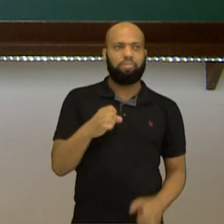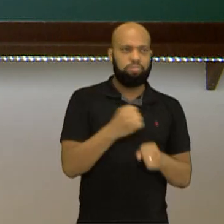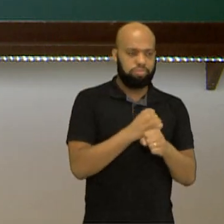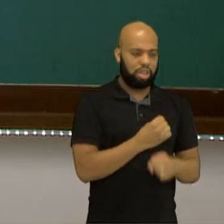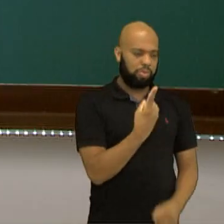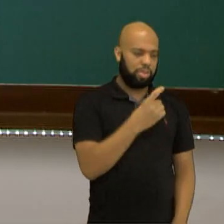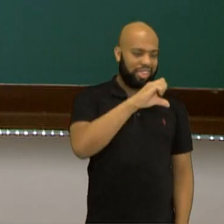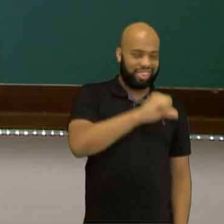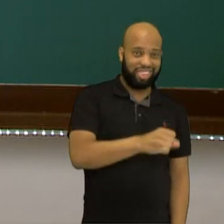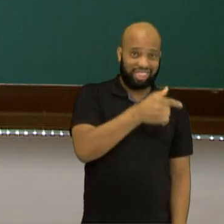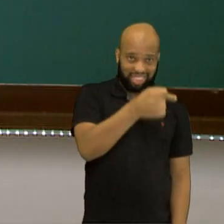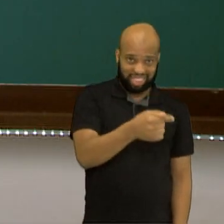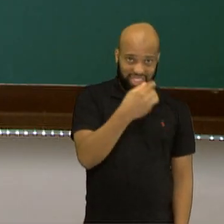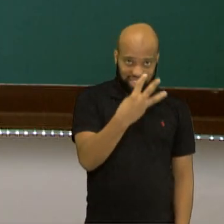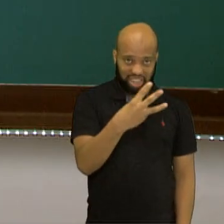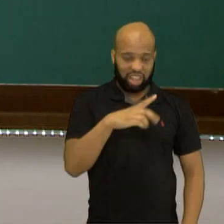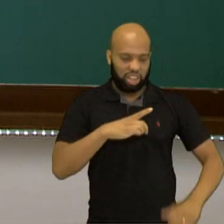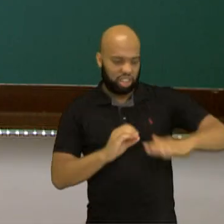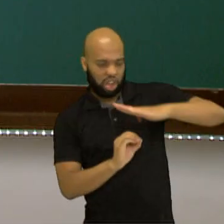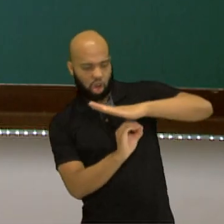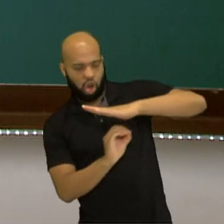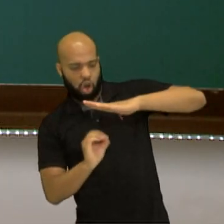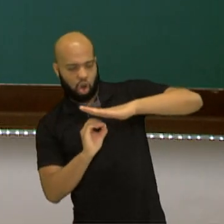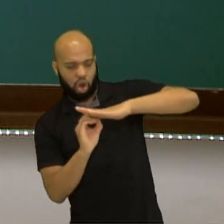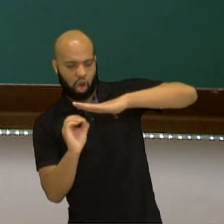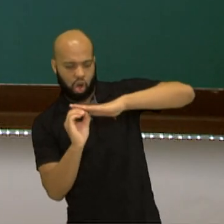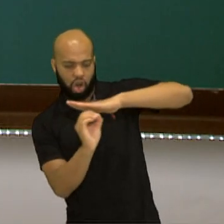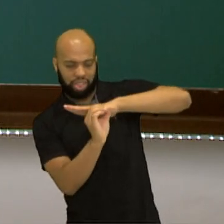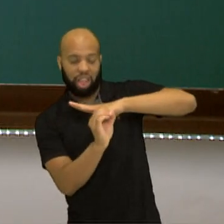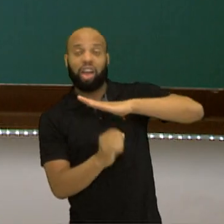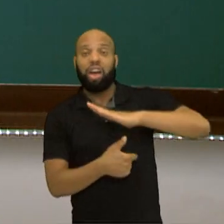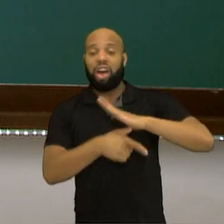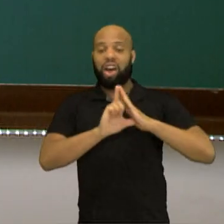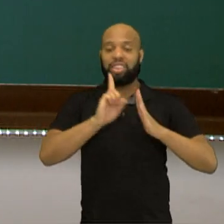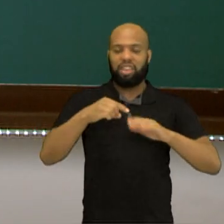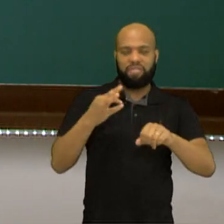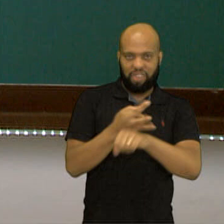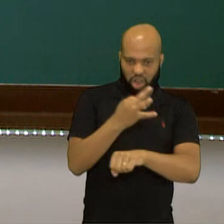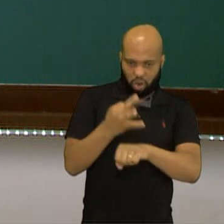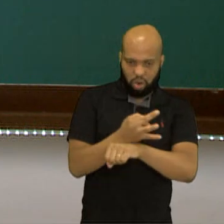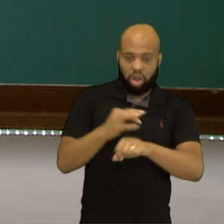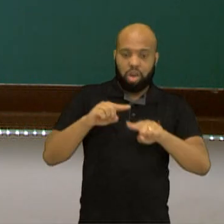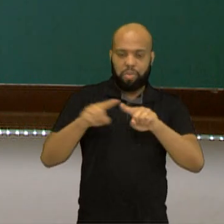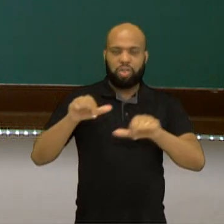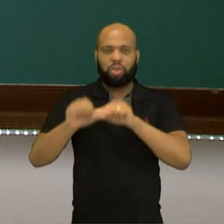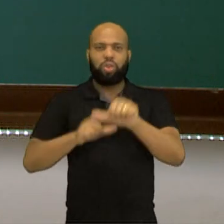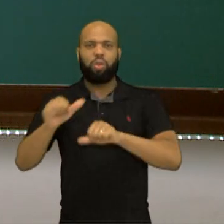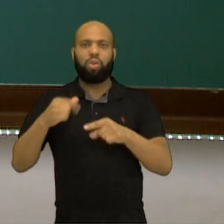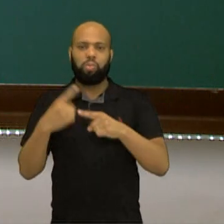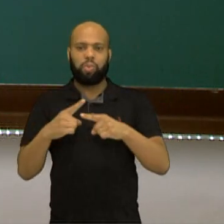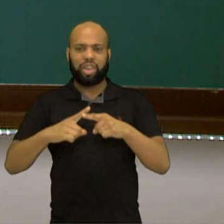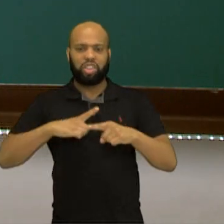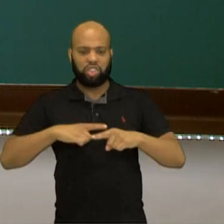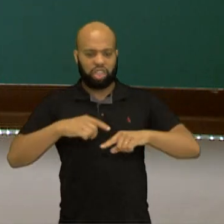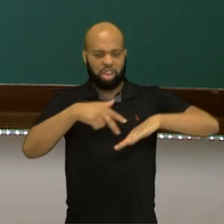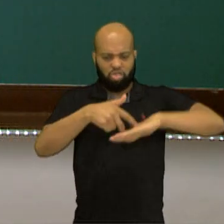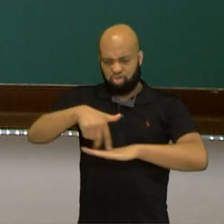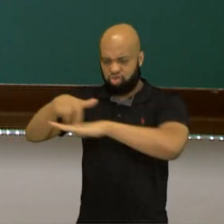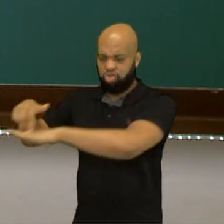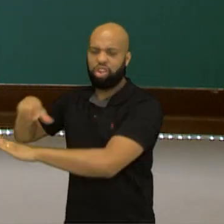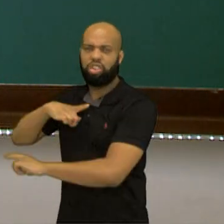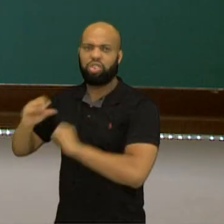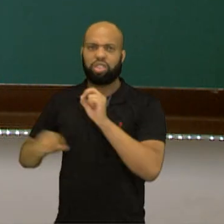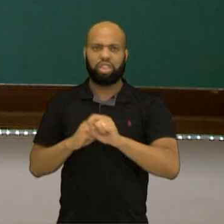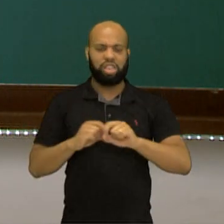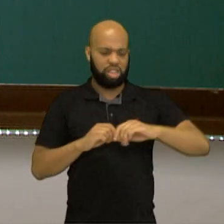as rodinhas que eram de ferro antigamente, elas foram trocadas. Por quê? Porque com as batidas, as pancadas, as